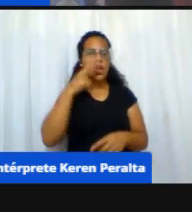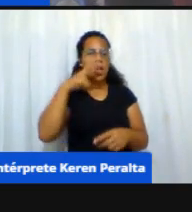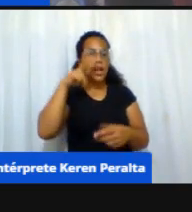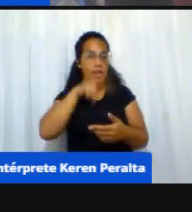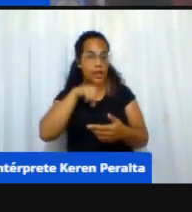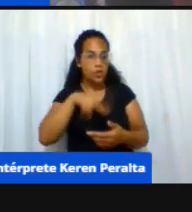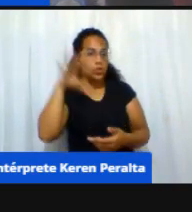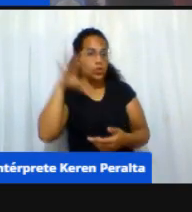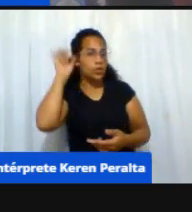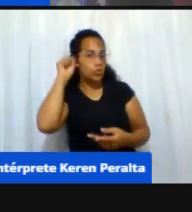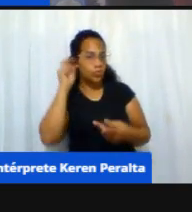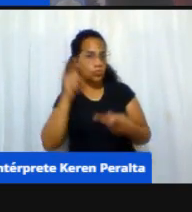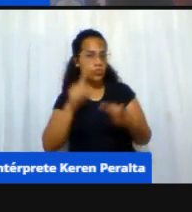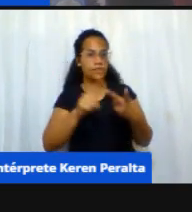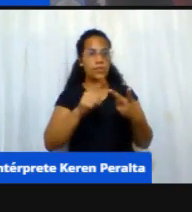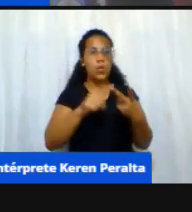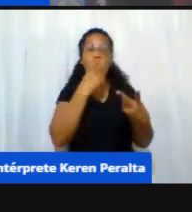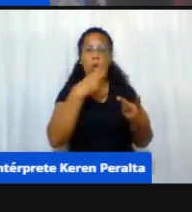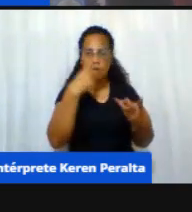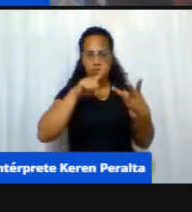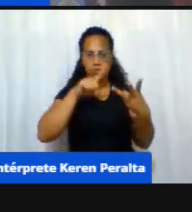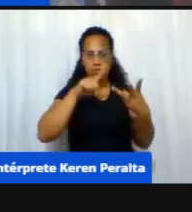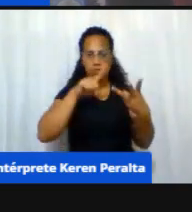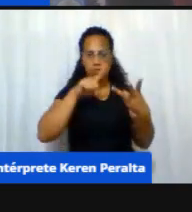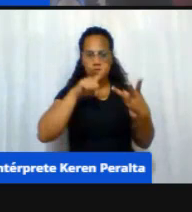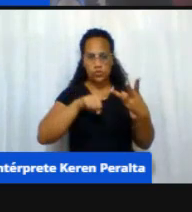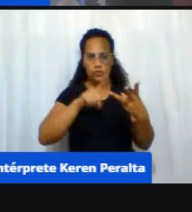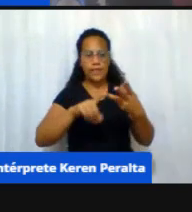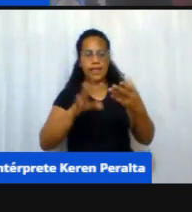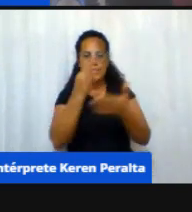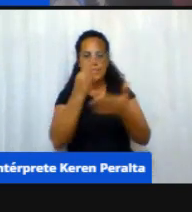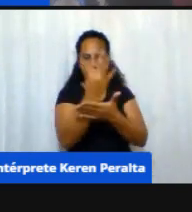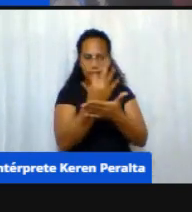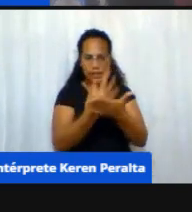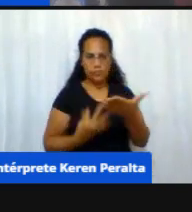e análise linguística semiótica.